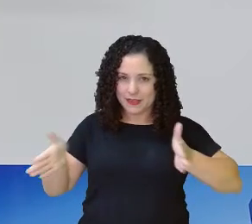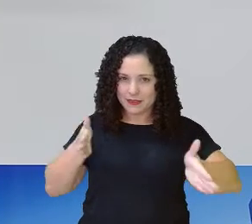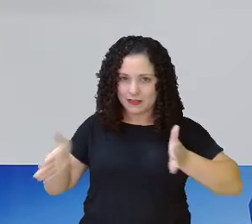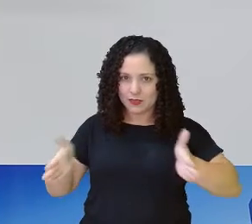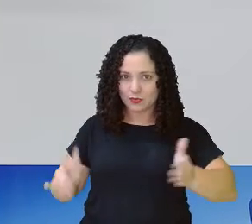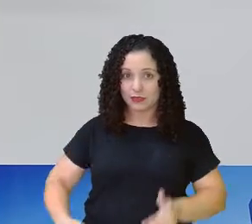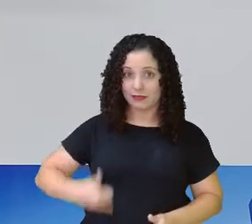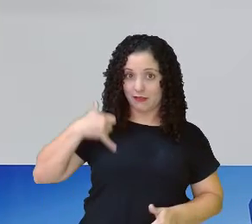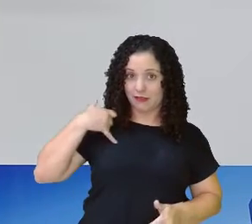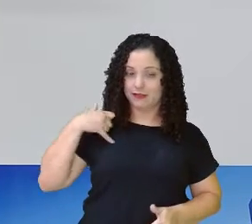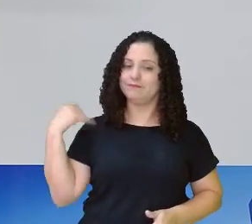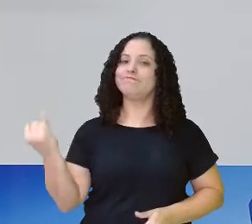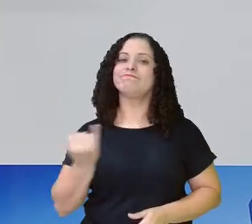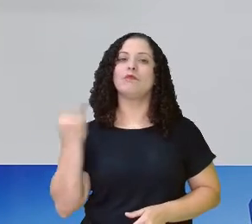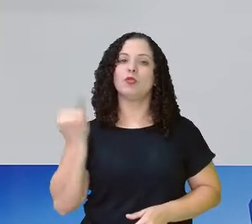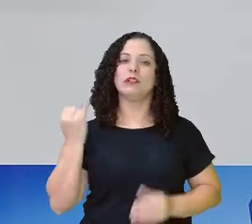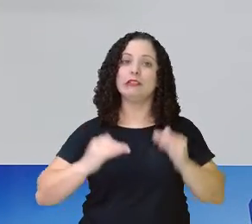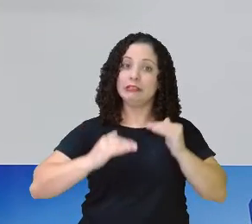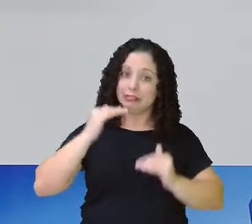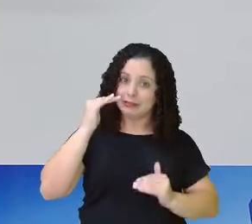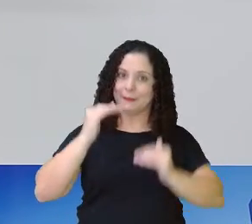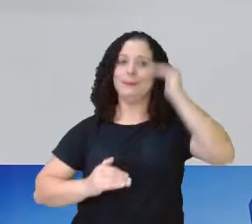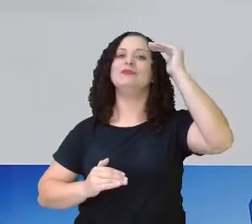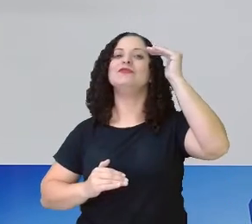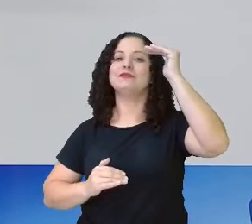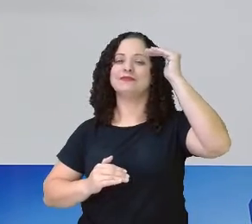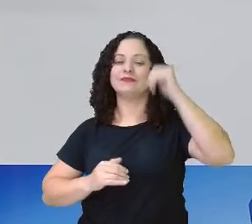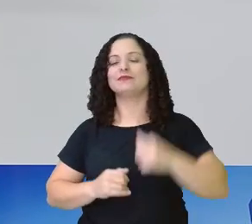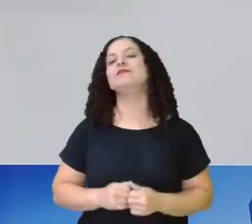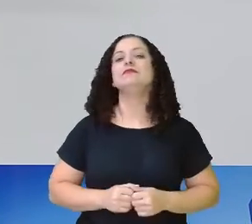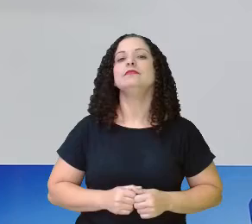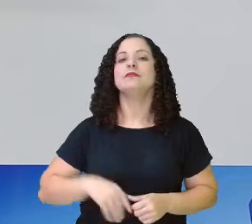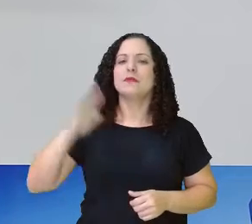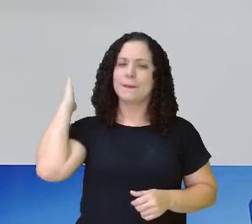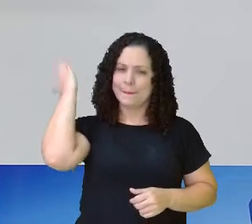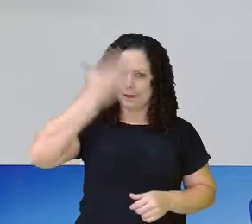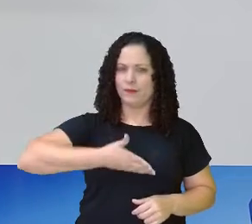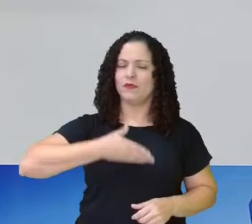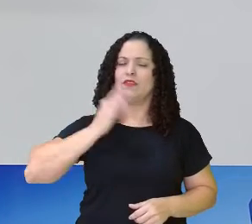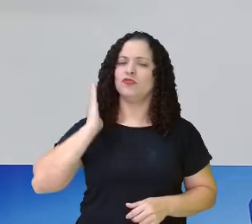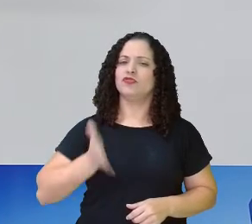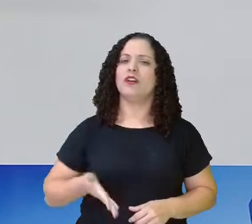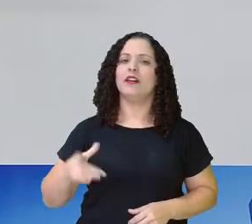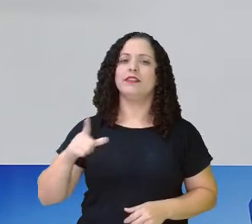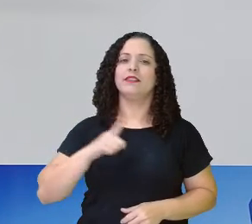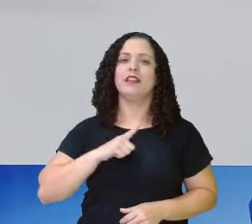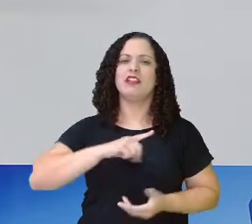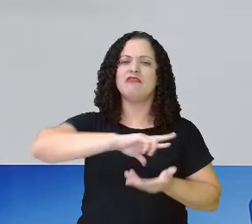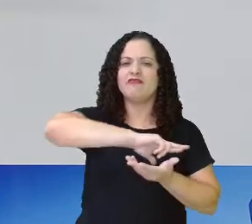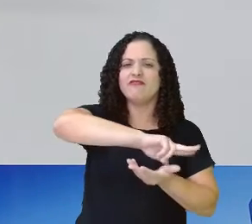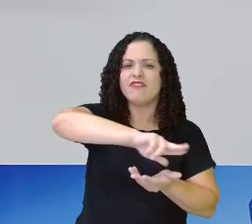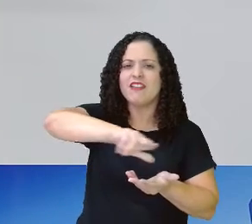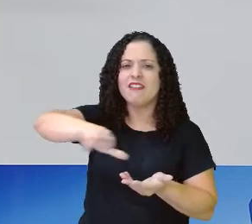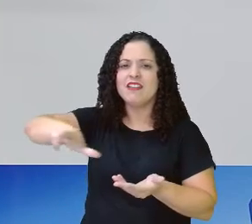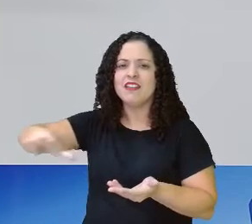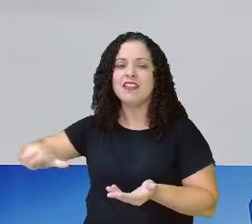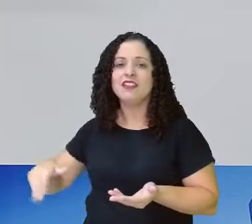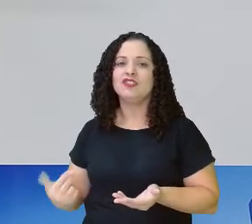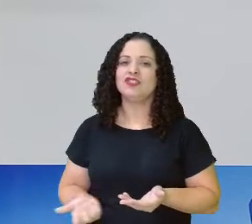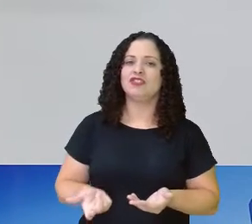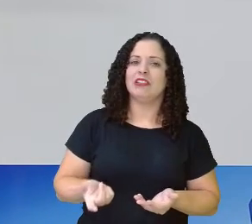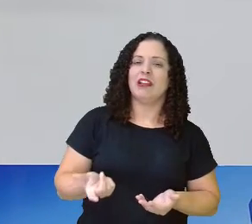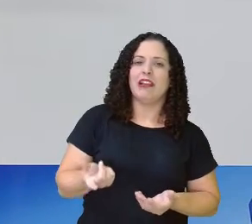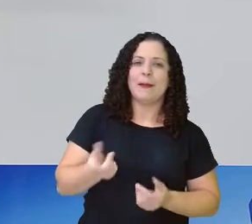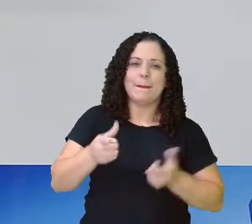para as que vêm depois, tá? É comprovado que se tiver uma série de desnutrição